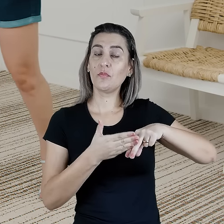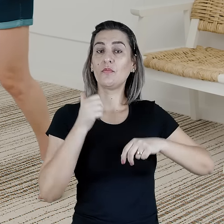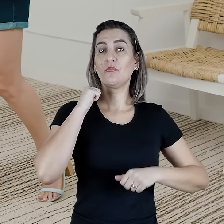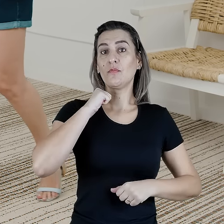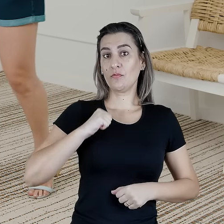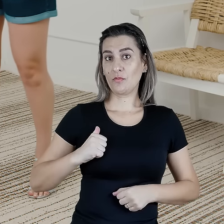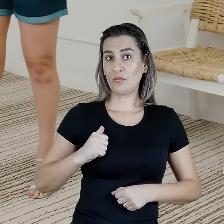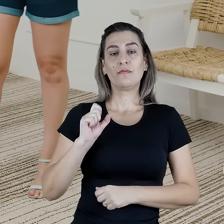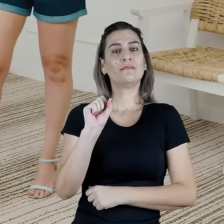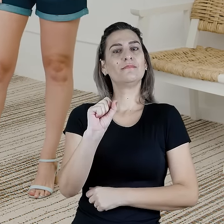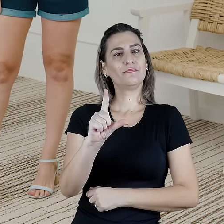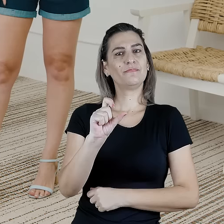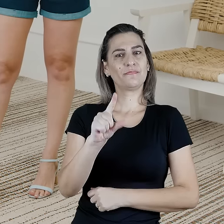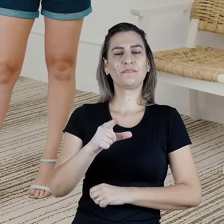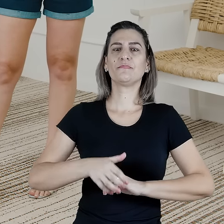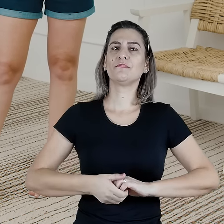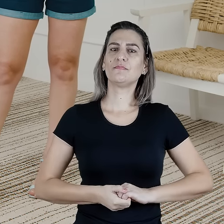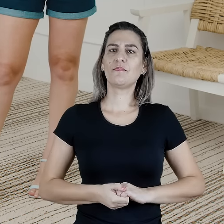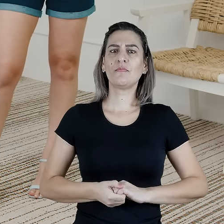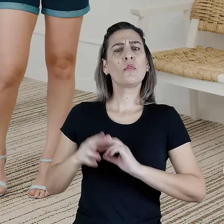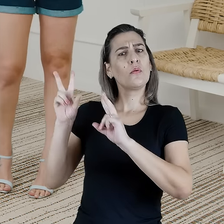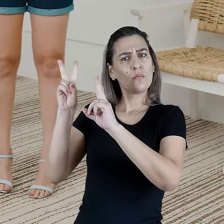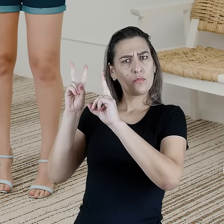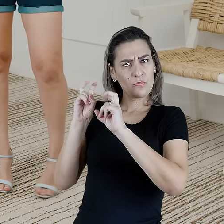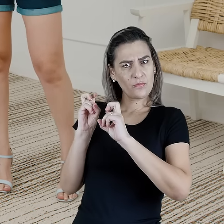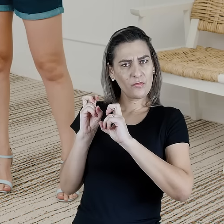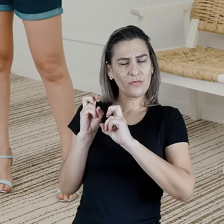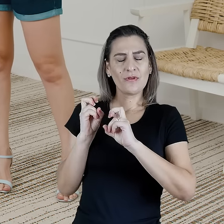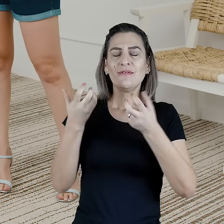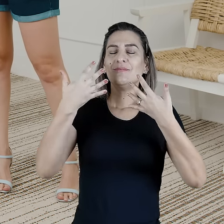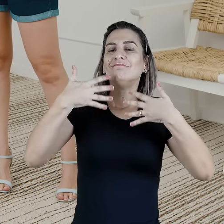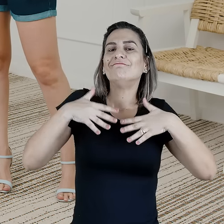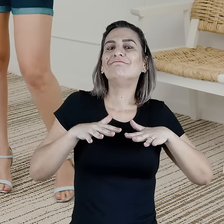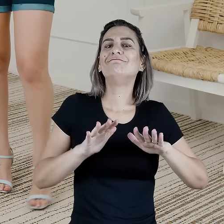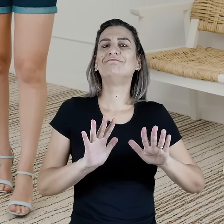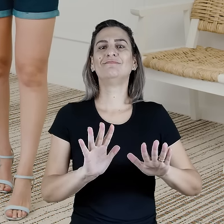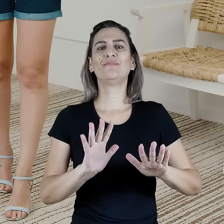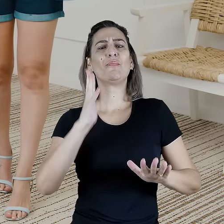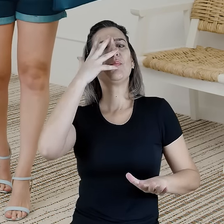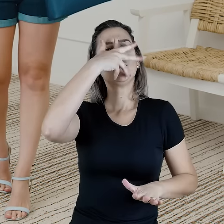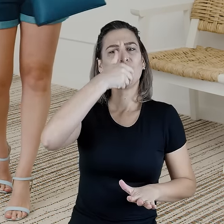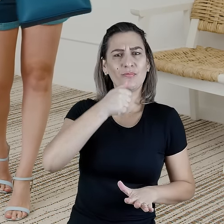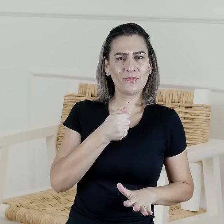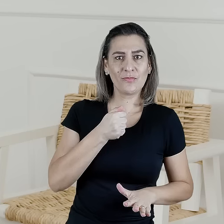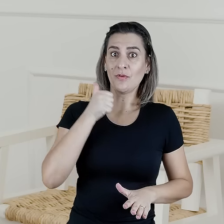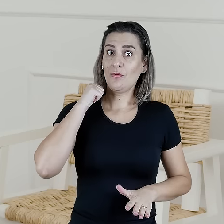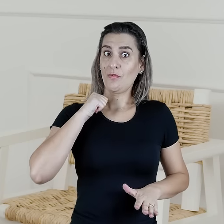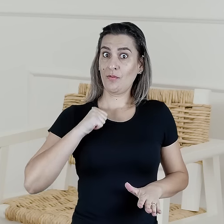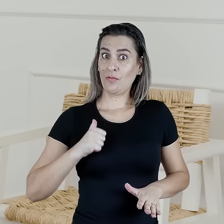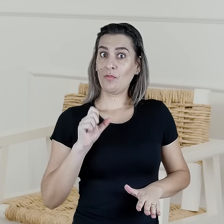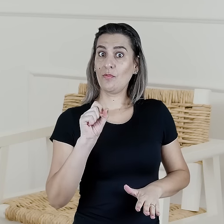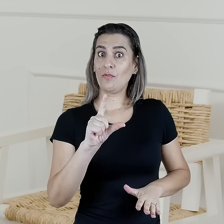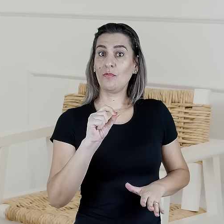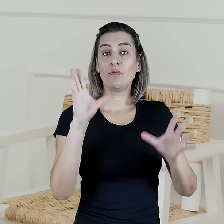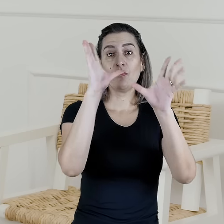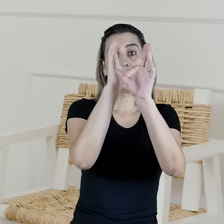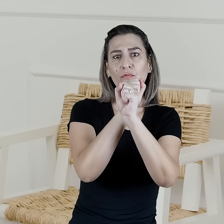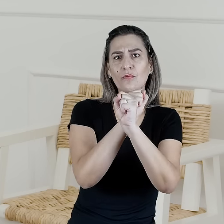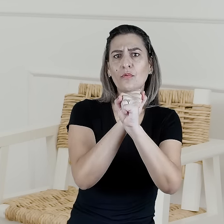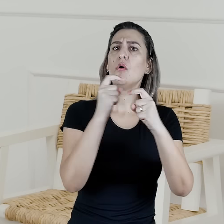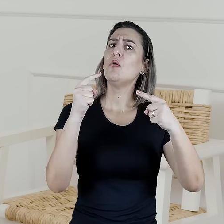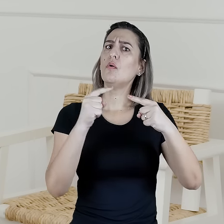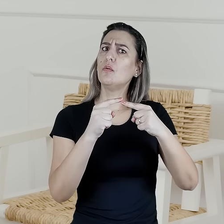e a bolsa, todos em tons de azul. Percebam como fica harmonioso isso. E a bolsa azul escura é uma